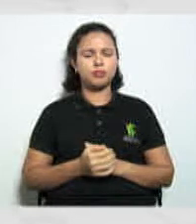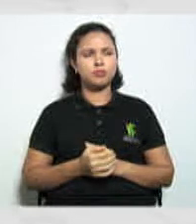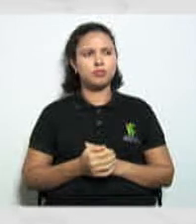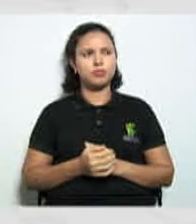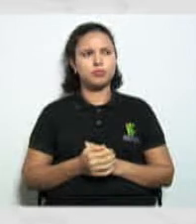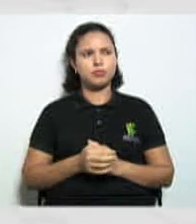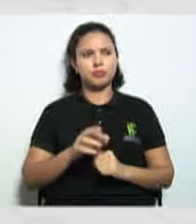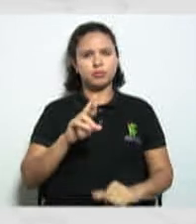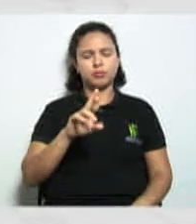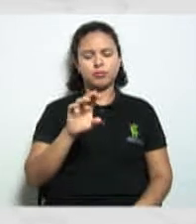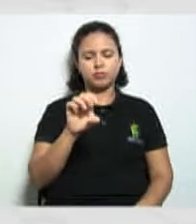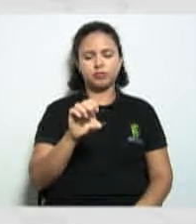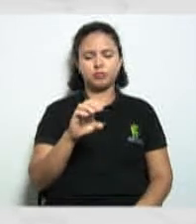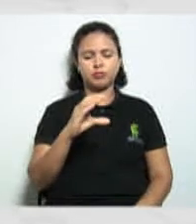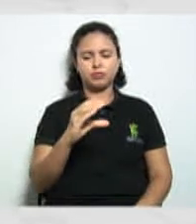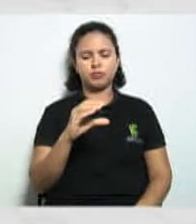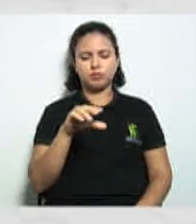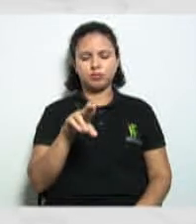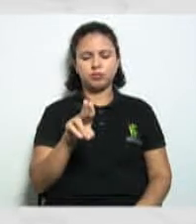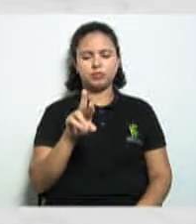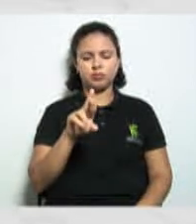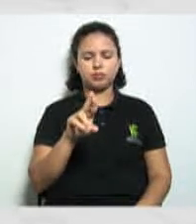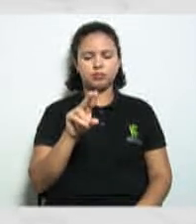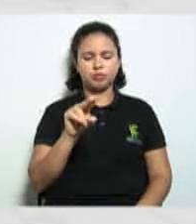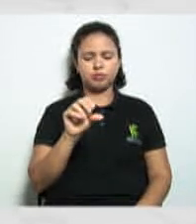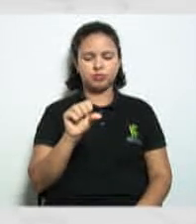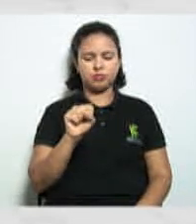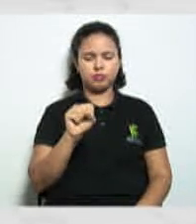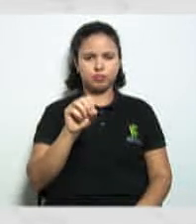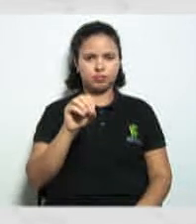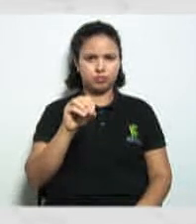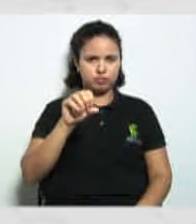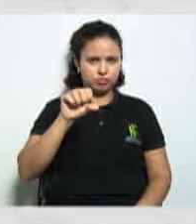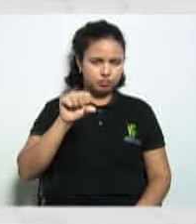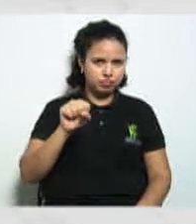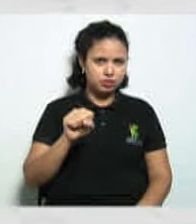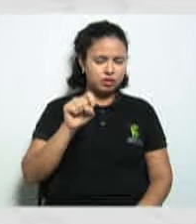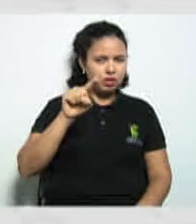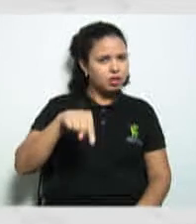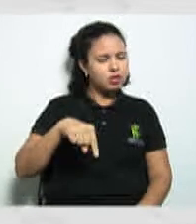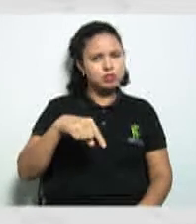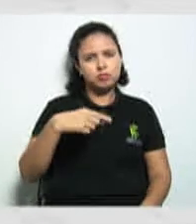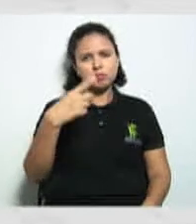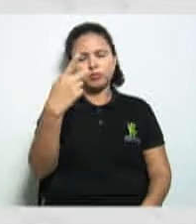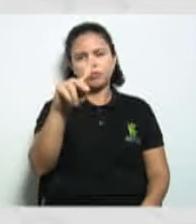recursos é facultado. O que é facultado, professora?